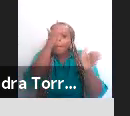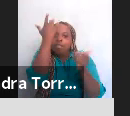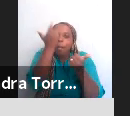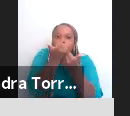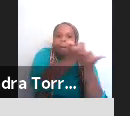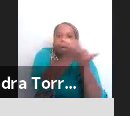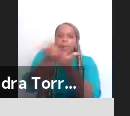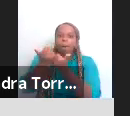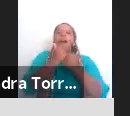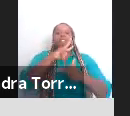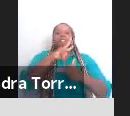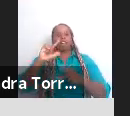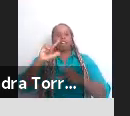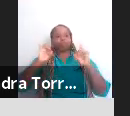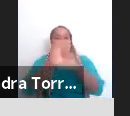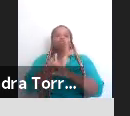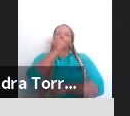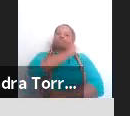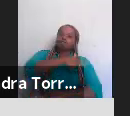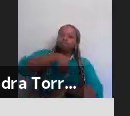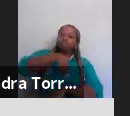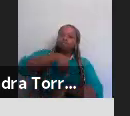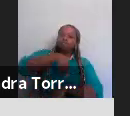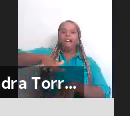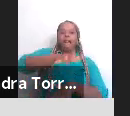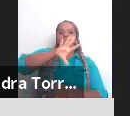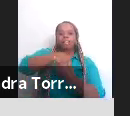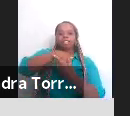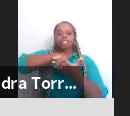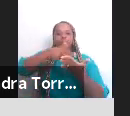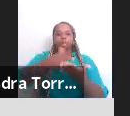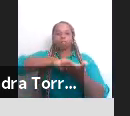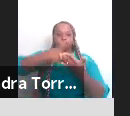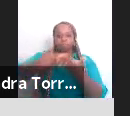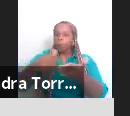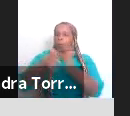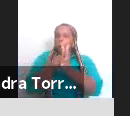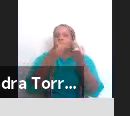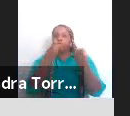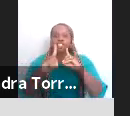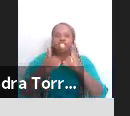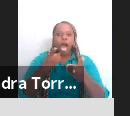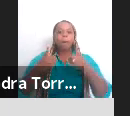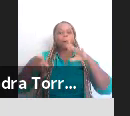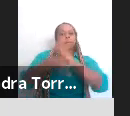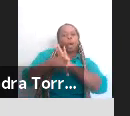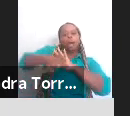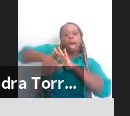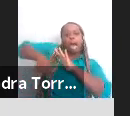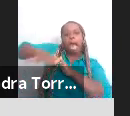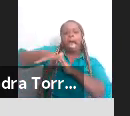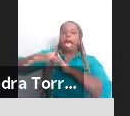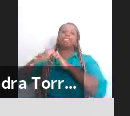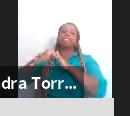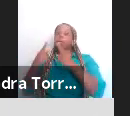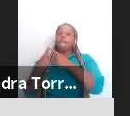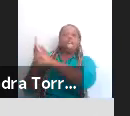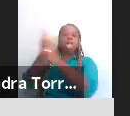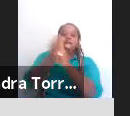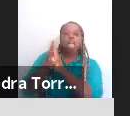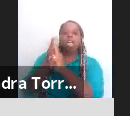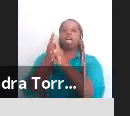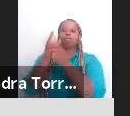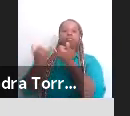cada vez mais áreas do mundo da tradução, e isso é muito dinâmico, né? Como eu falei, localização de jogos é algo que